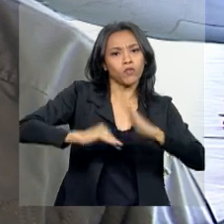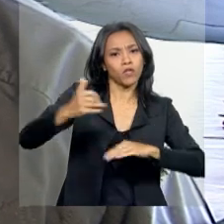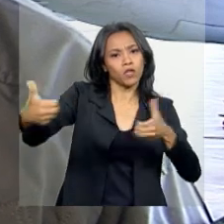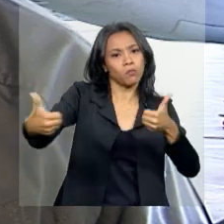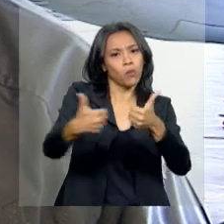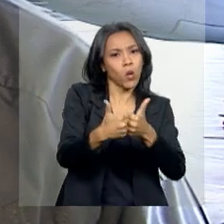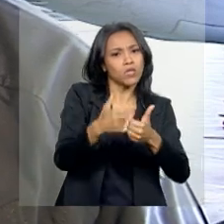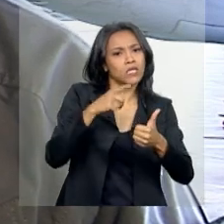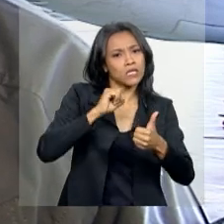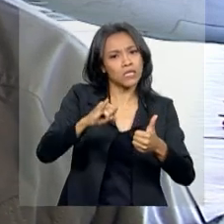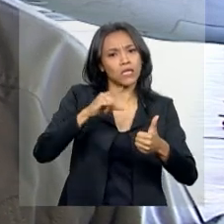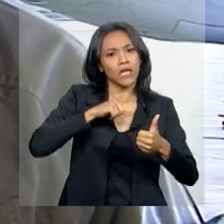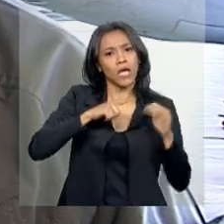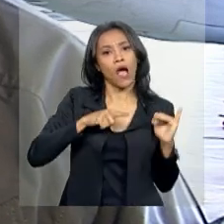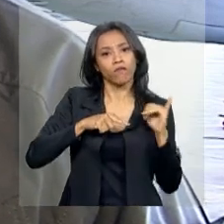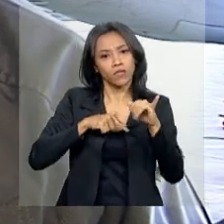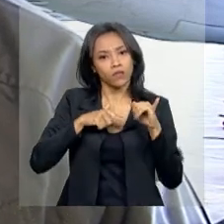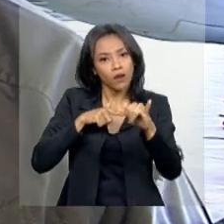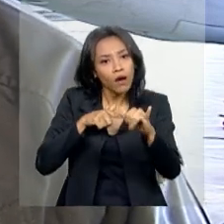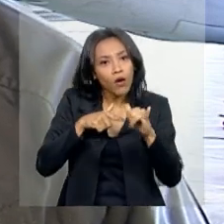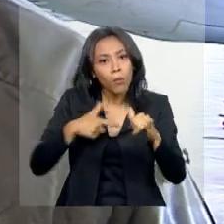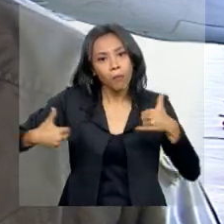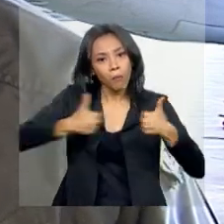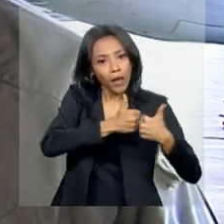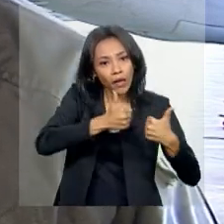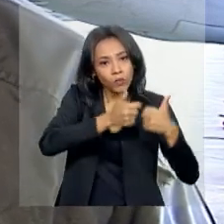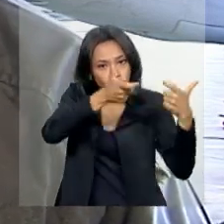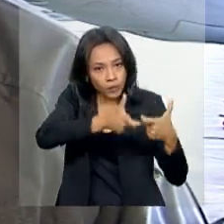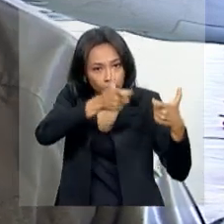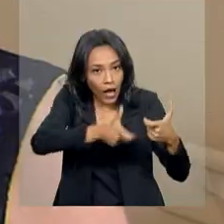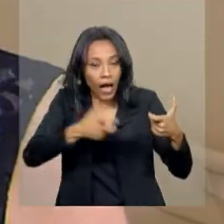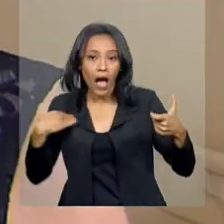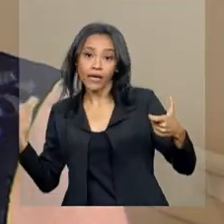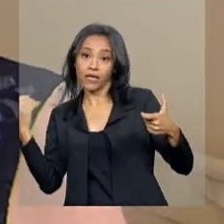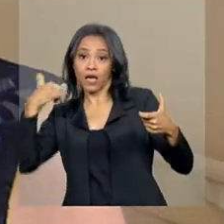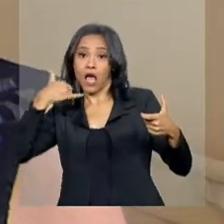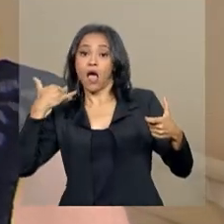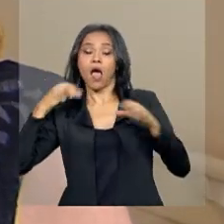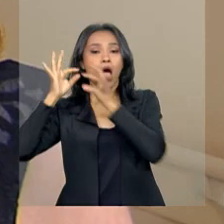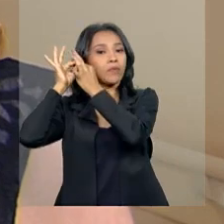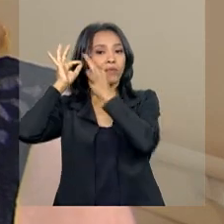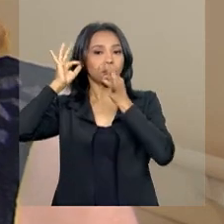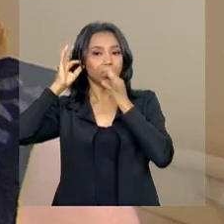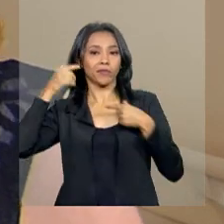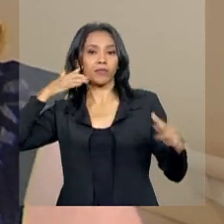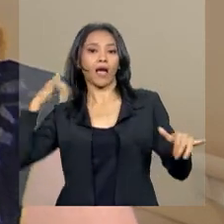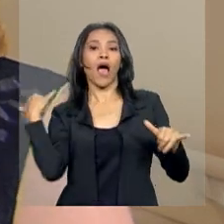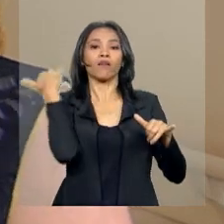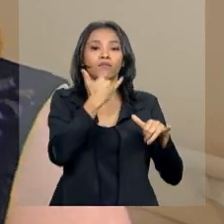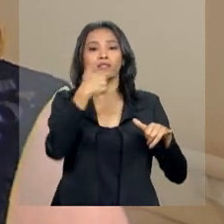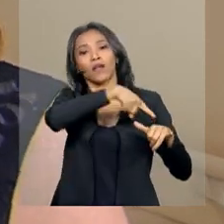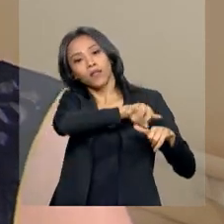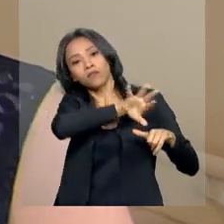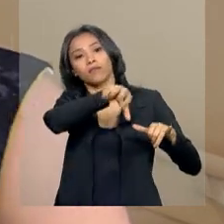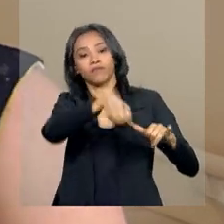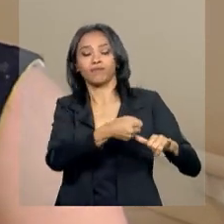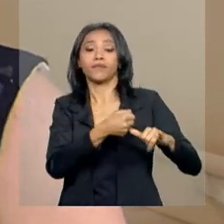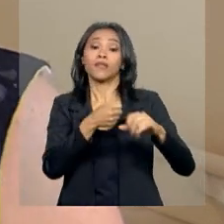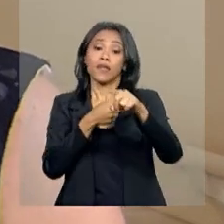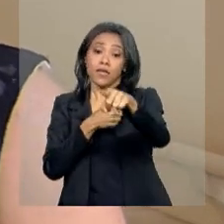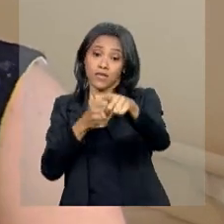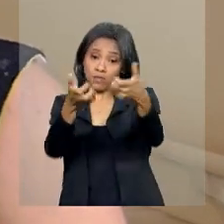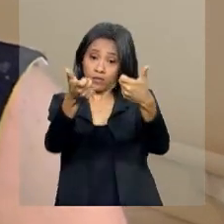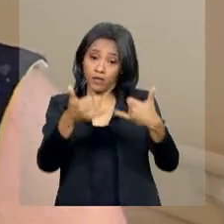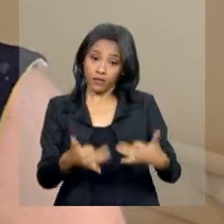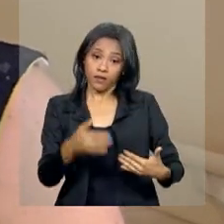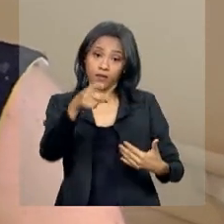dê para fazer esse transporte e a partir daí ele vai acionar essa missão. Segundo a diretora de transplantes e órgãos do DF, a